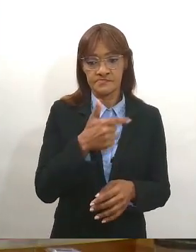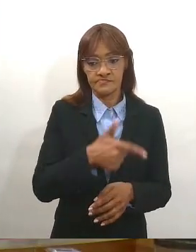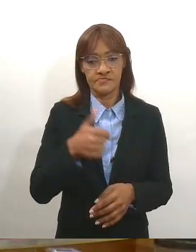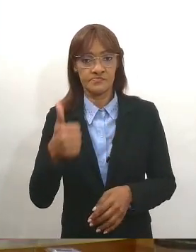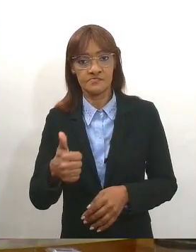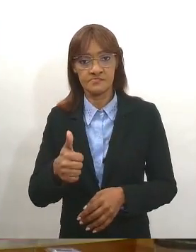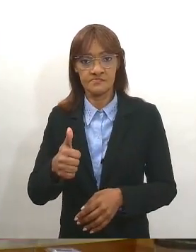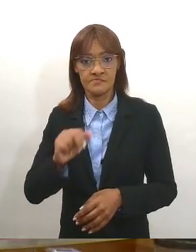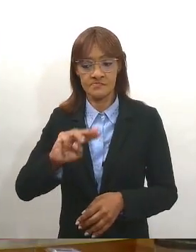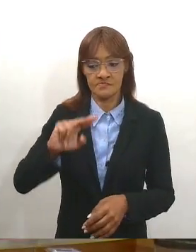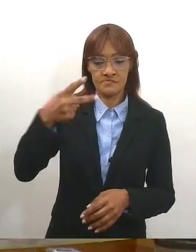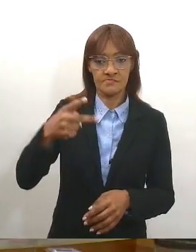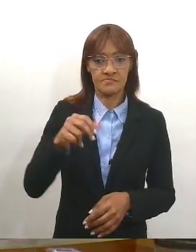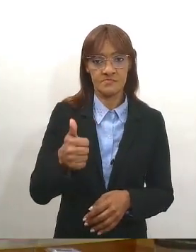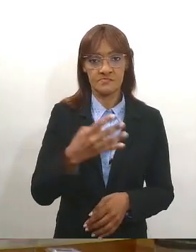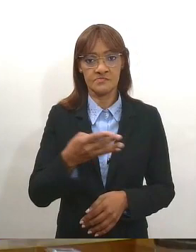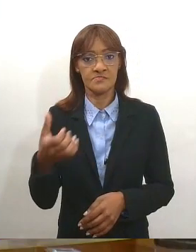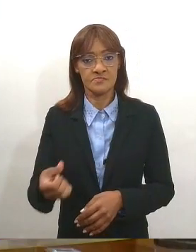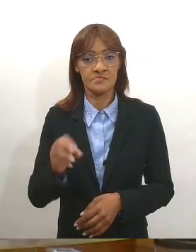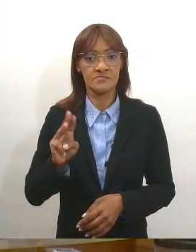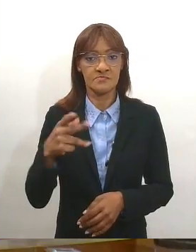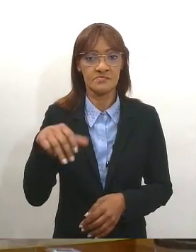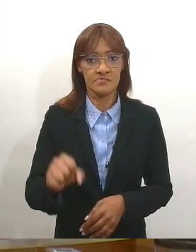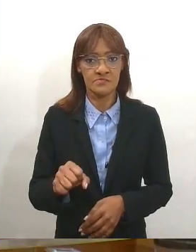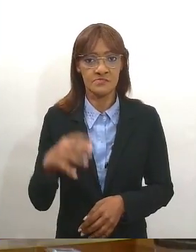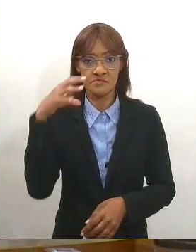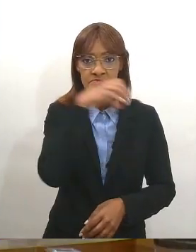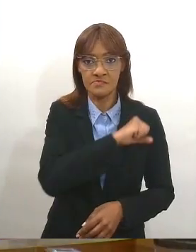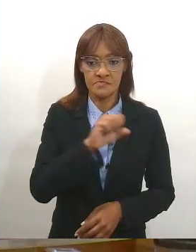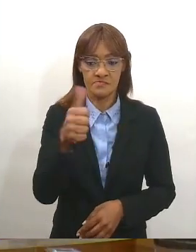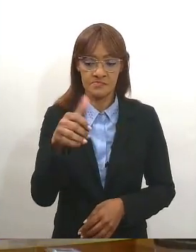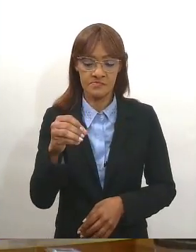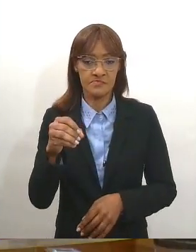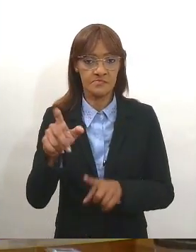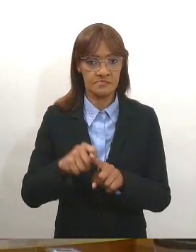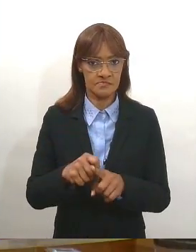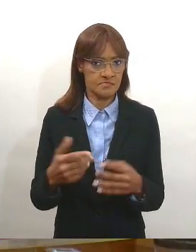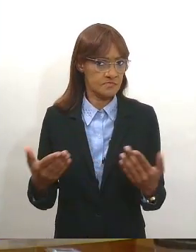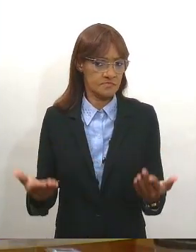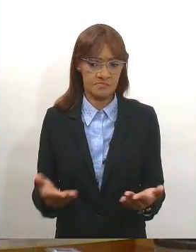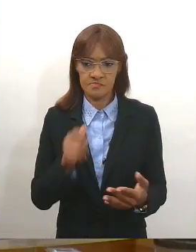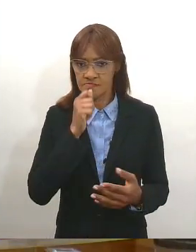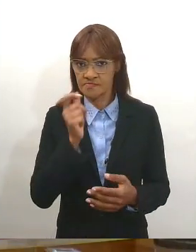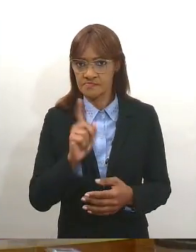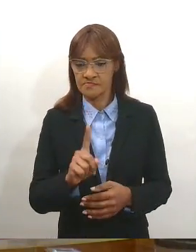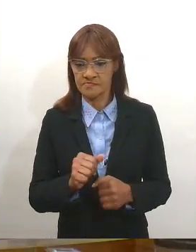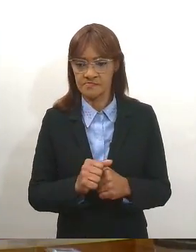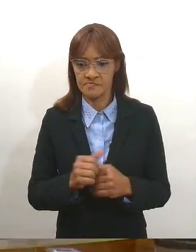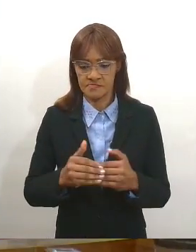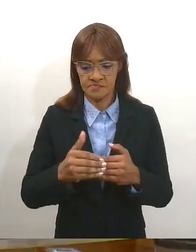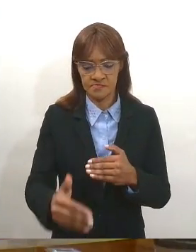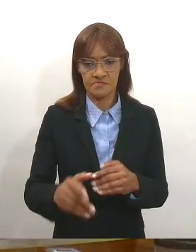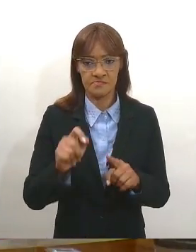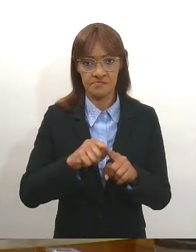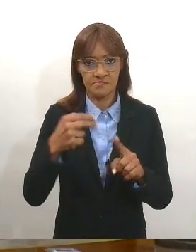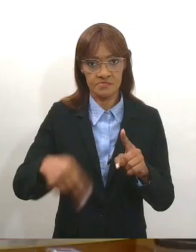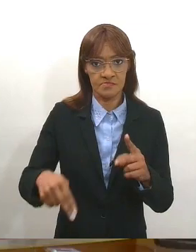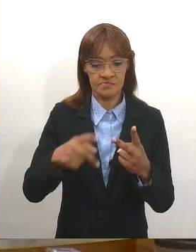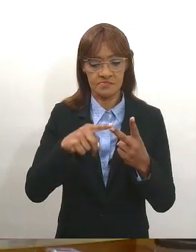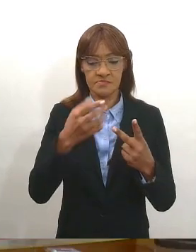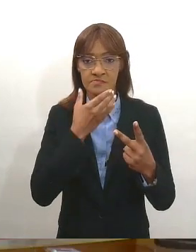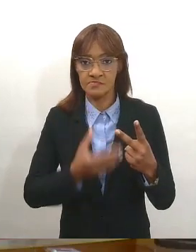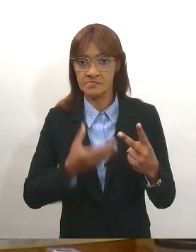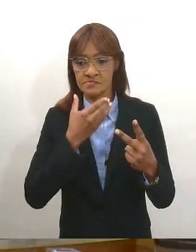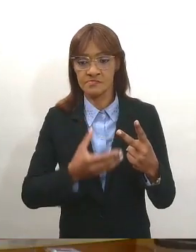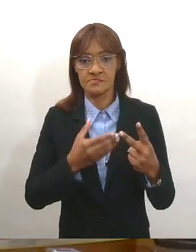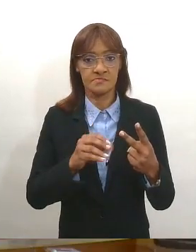meses. Desse ano, ainda não fechou, teremos aqui a arrecadação de novembro e dezembro, que ainda não estão disponíveis no